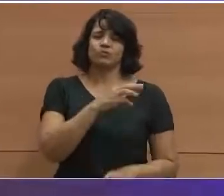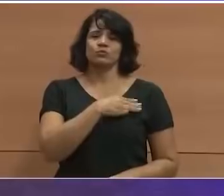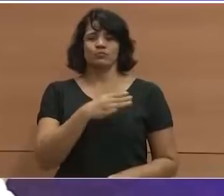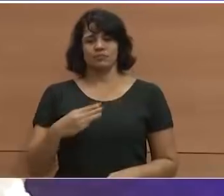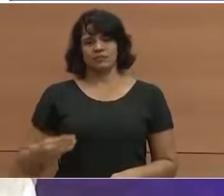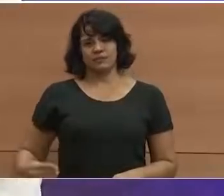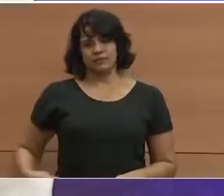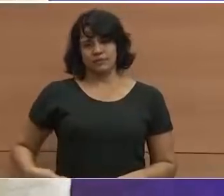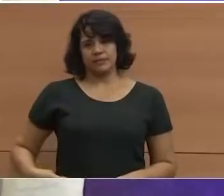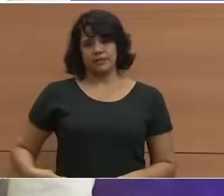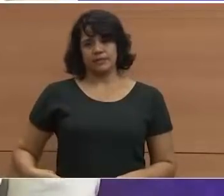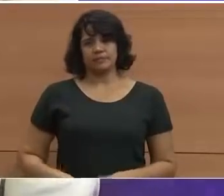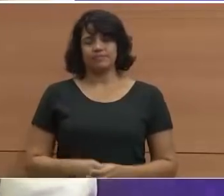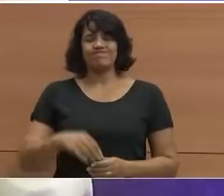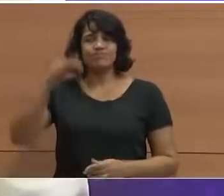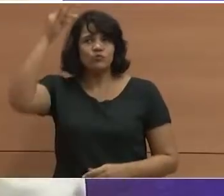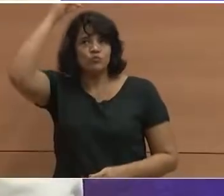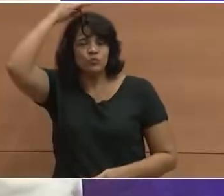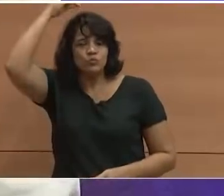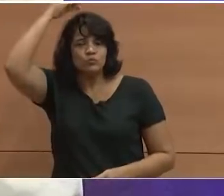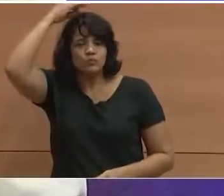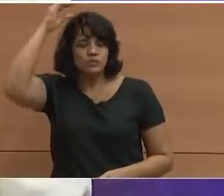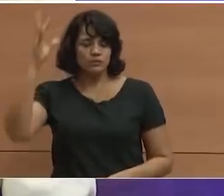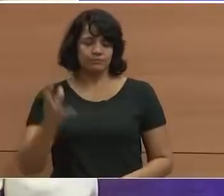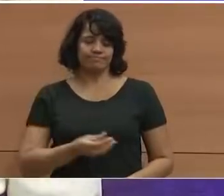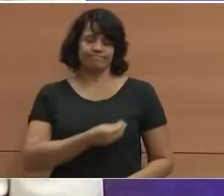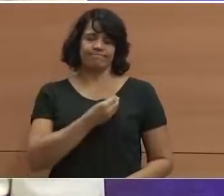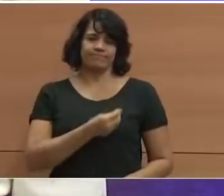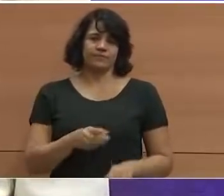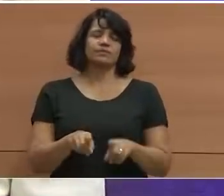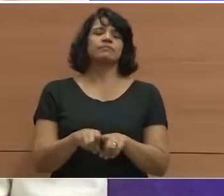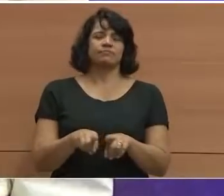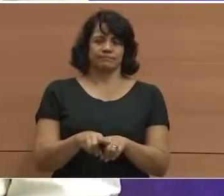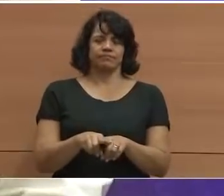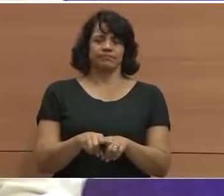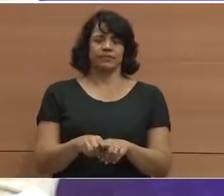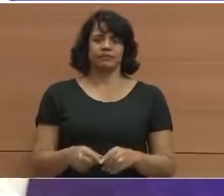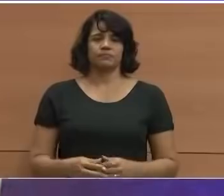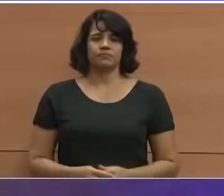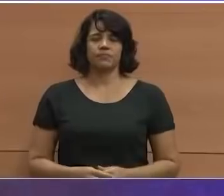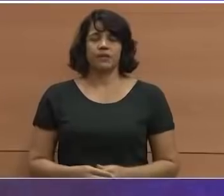Mas aí fica uma pergunta, eu vou terminar com essa pergunta, eu vou gastar mais algum tempo?